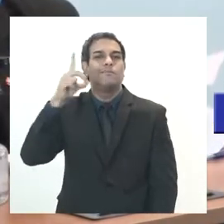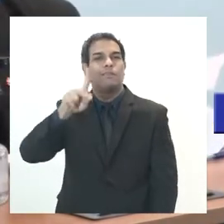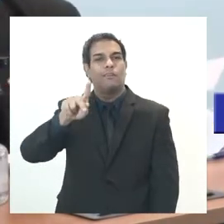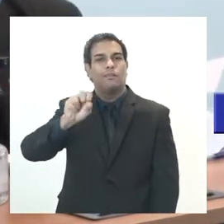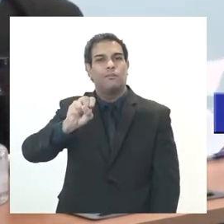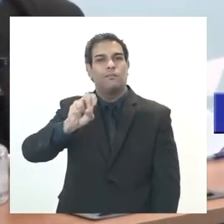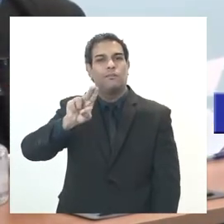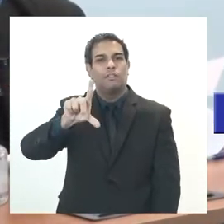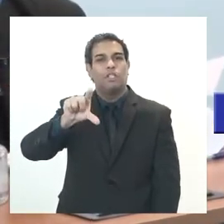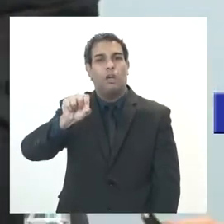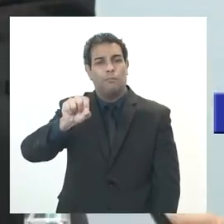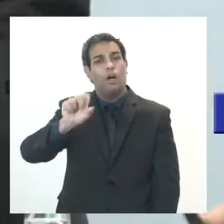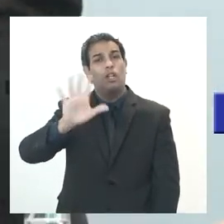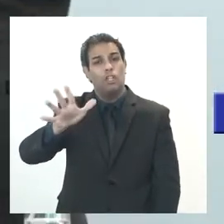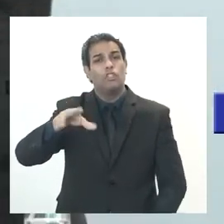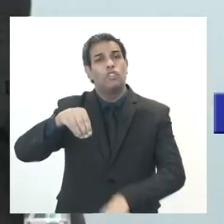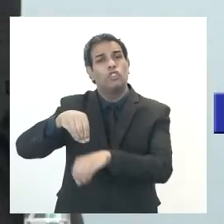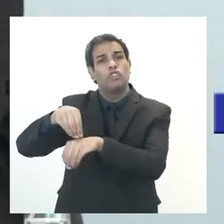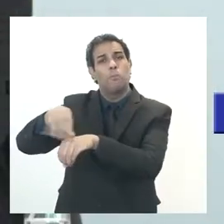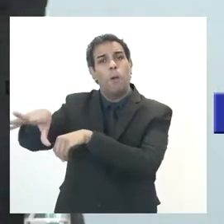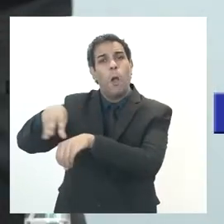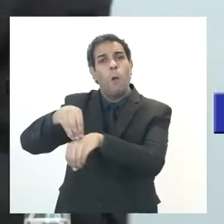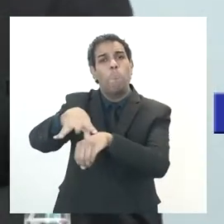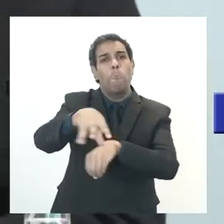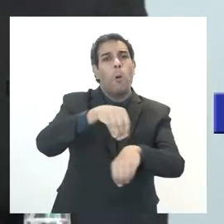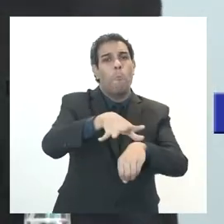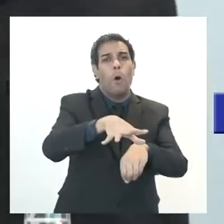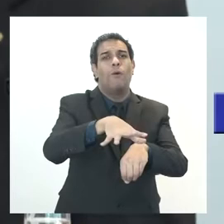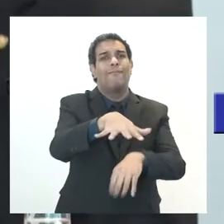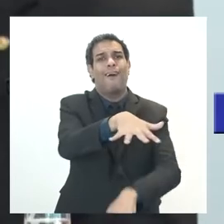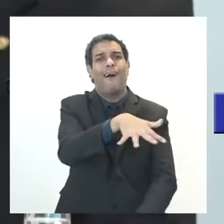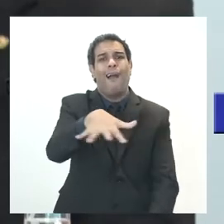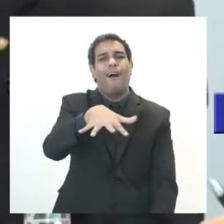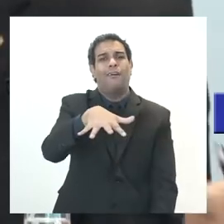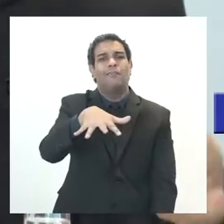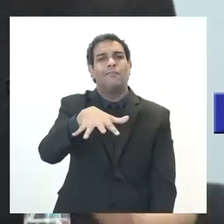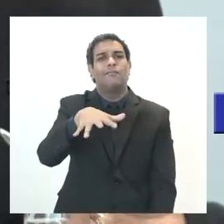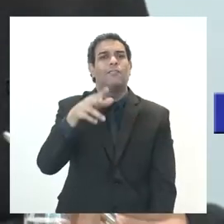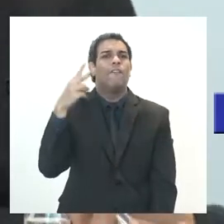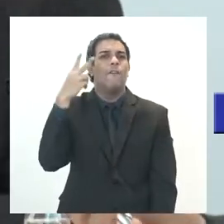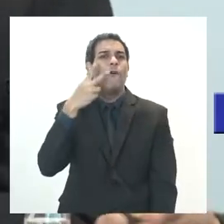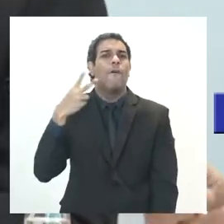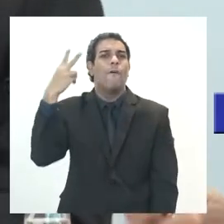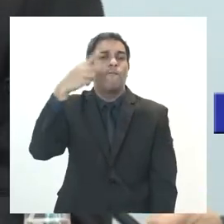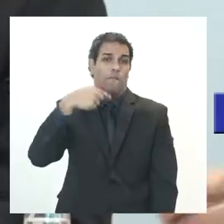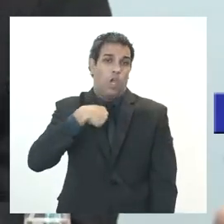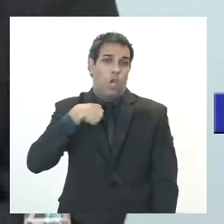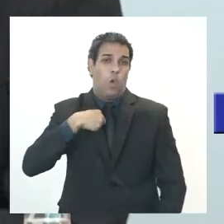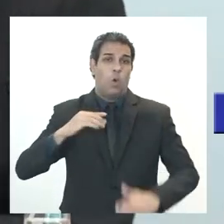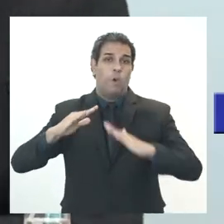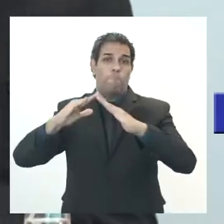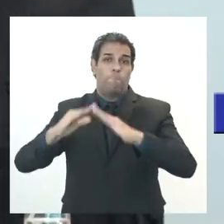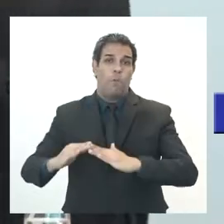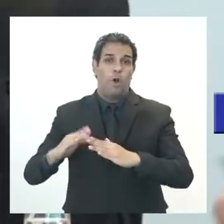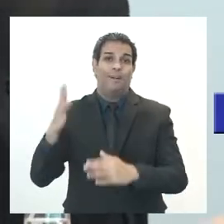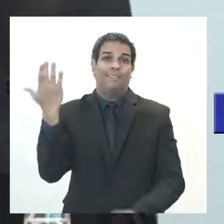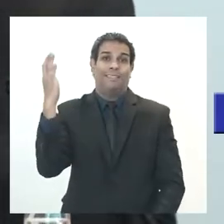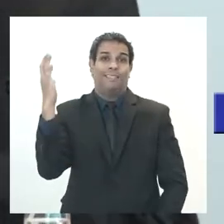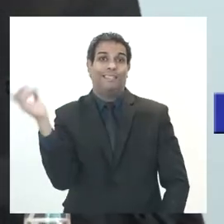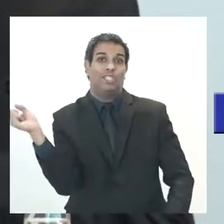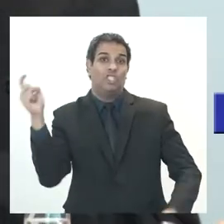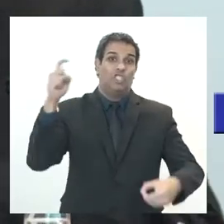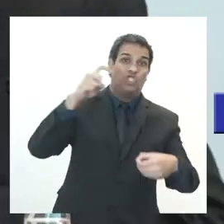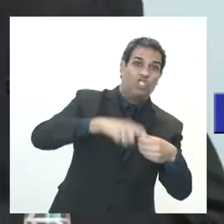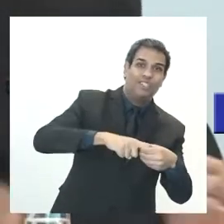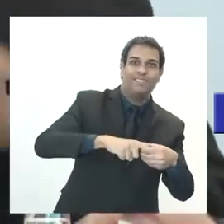para vários vereadores não sei quantos vereadores estão aqui e apesar de ser de Niterói dificuldade para chegar aqui cheguei